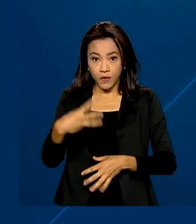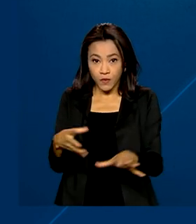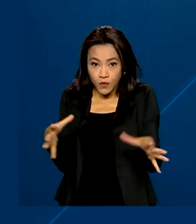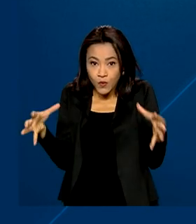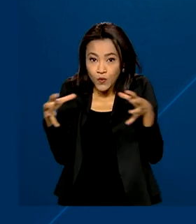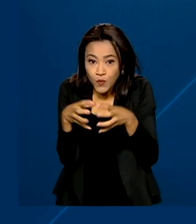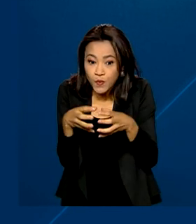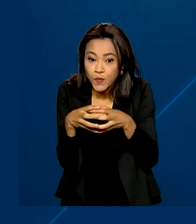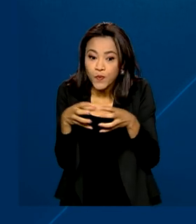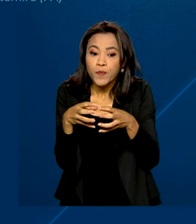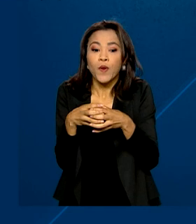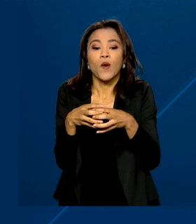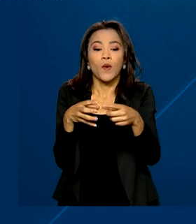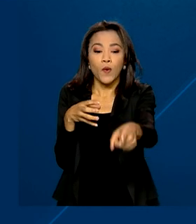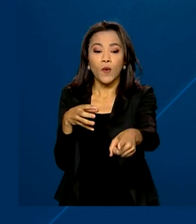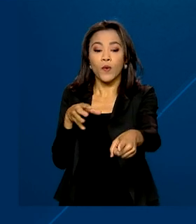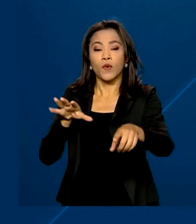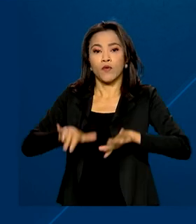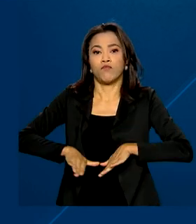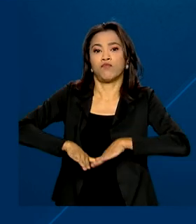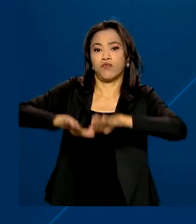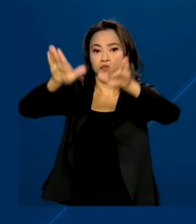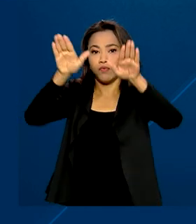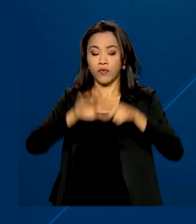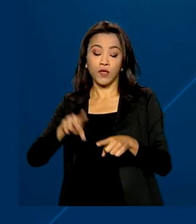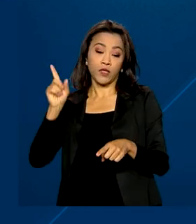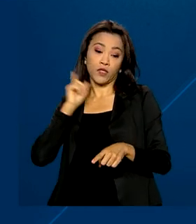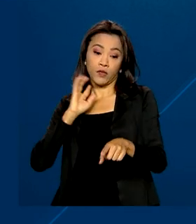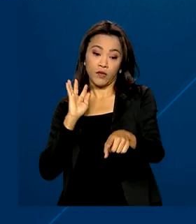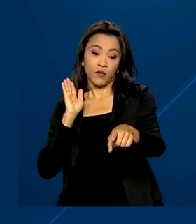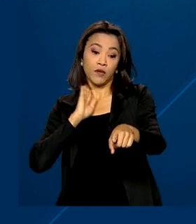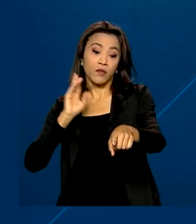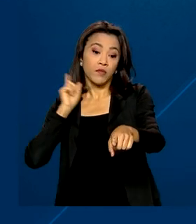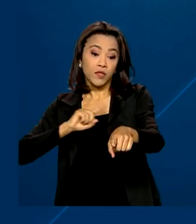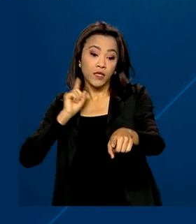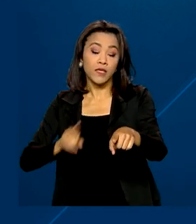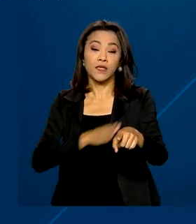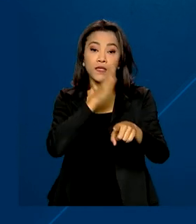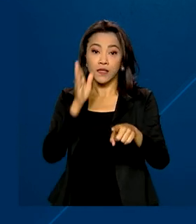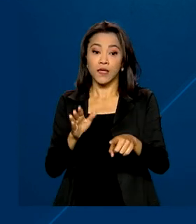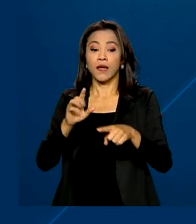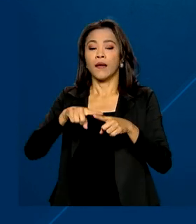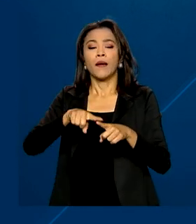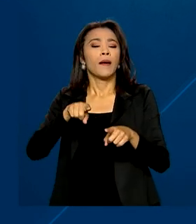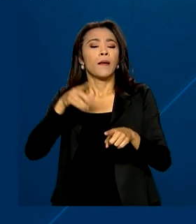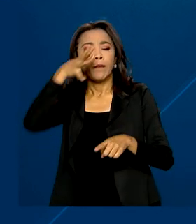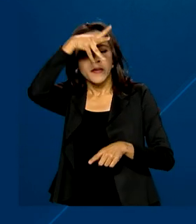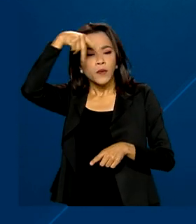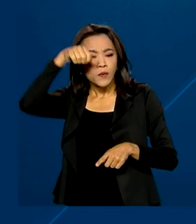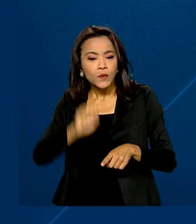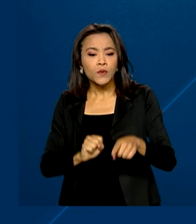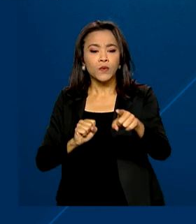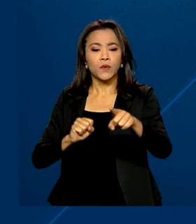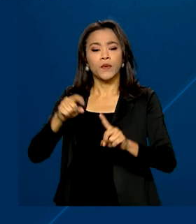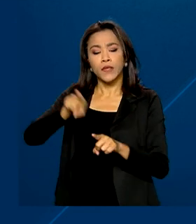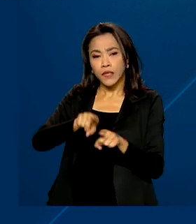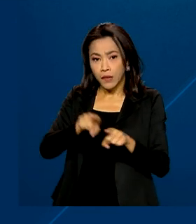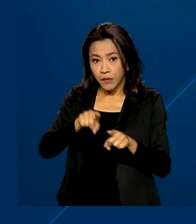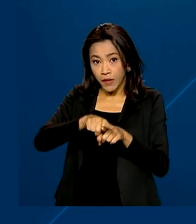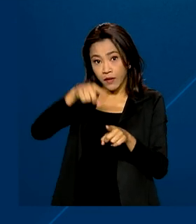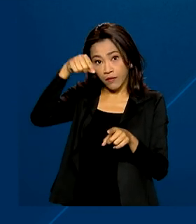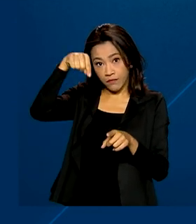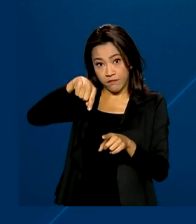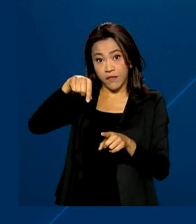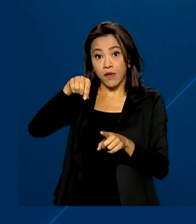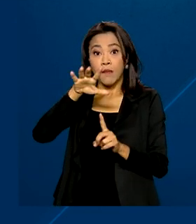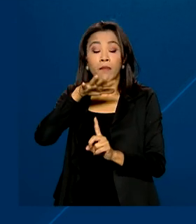principal bloco formado por aeroportos de Minas Gerais Mato Grosso do Sul Pará e o aeroporto de Congonhas em São